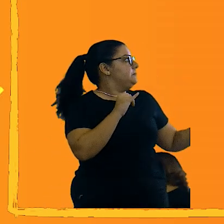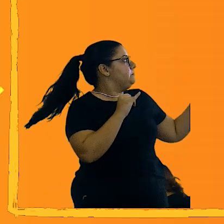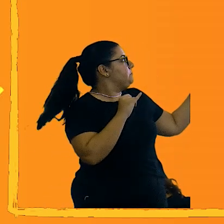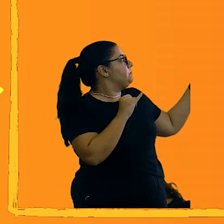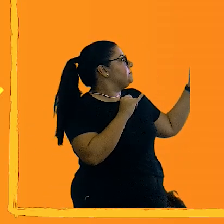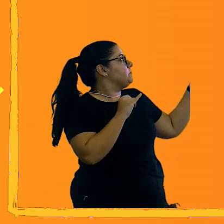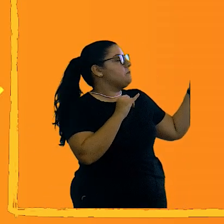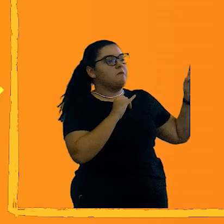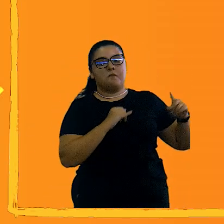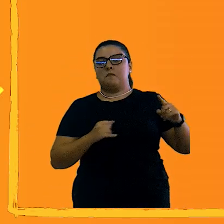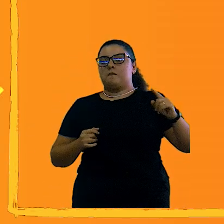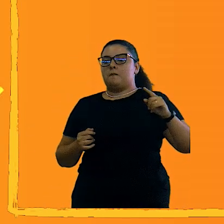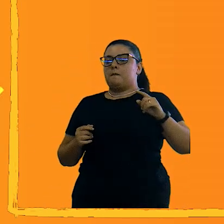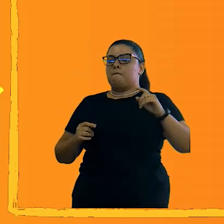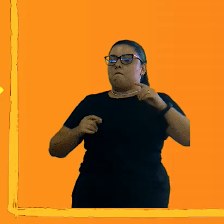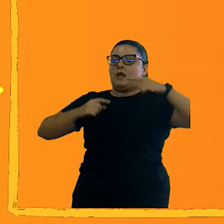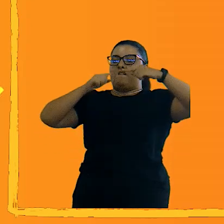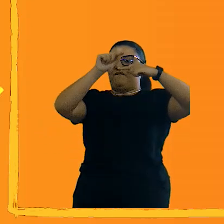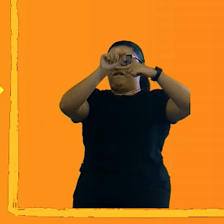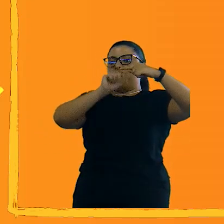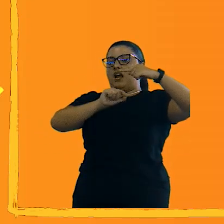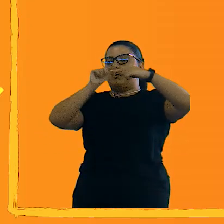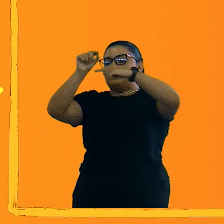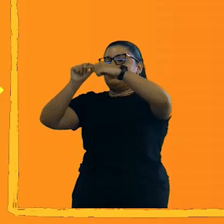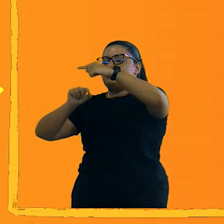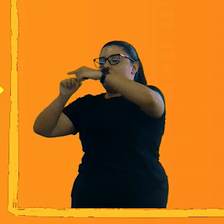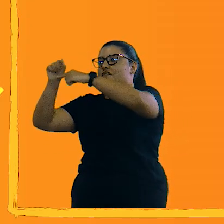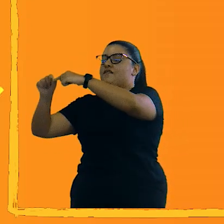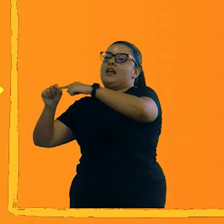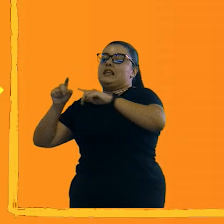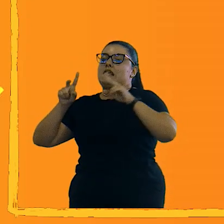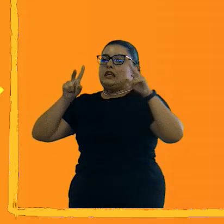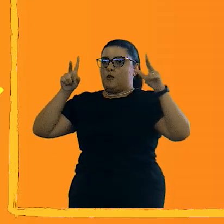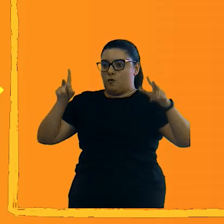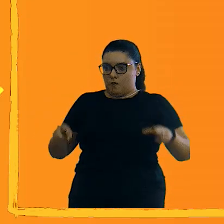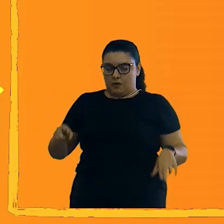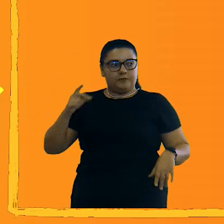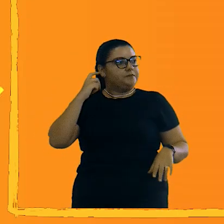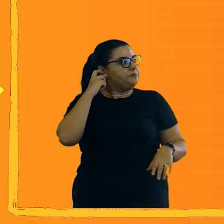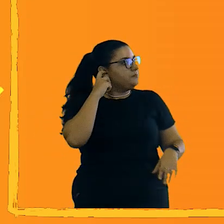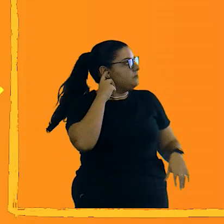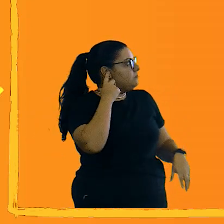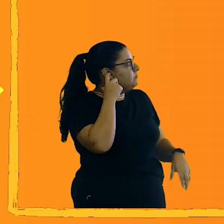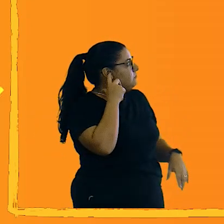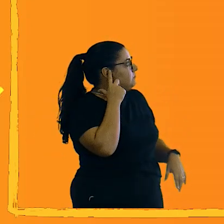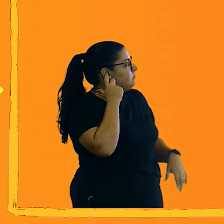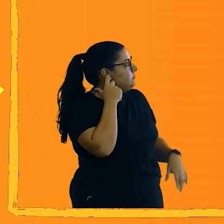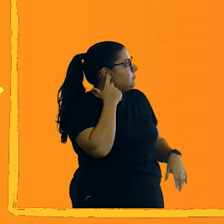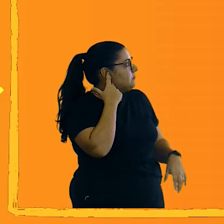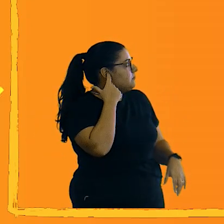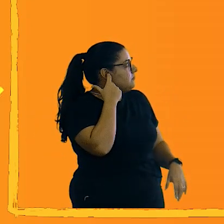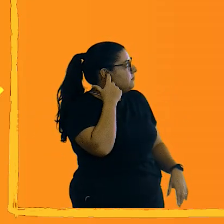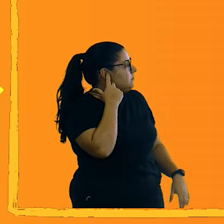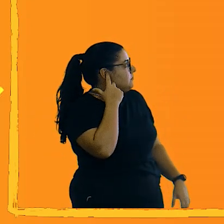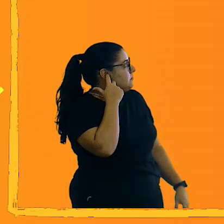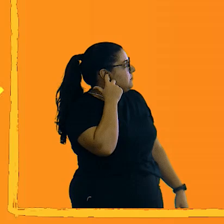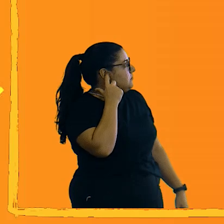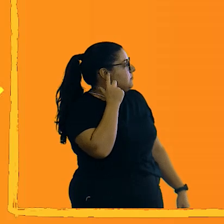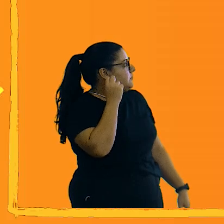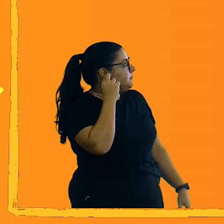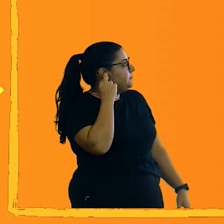dessa cada fração inha dessa e vou igualar k olha como é chato presta